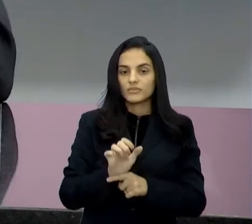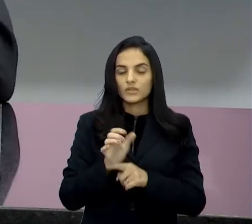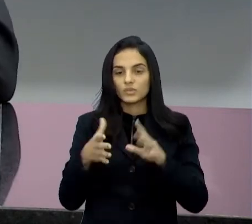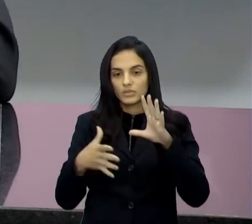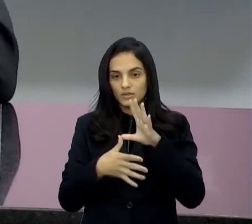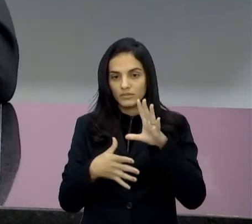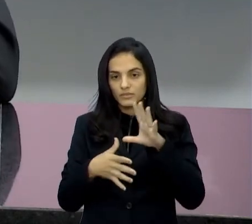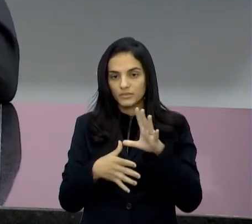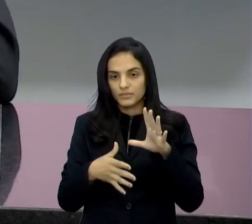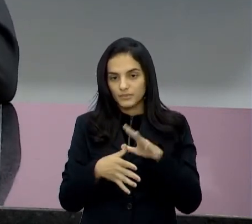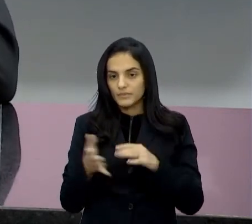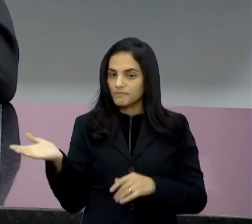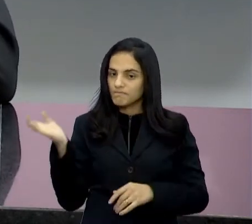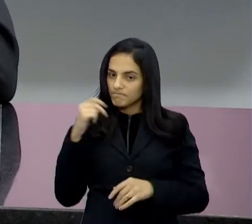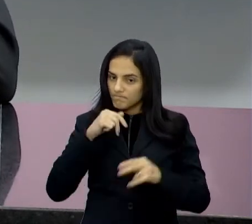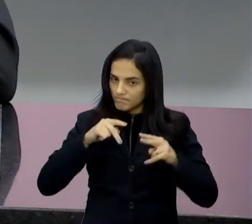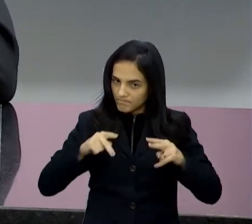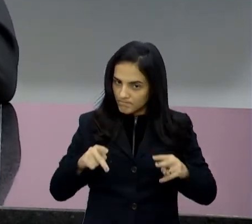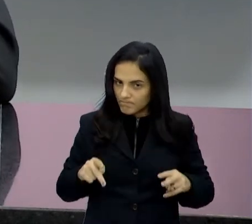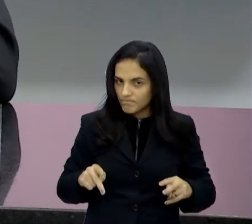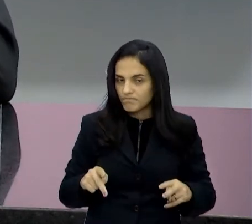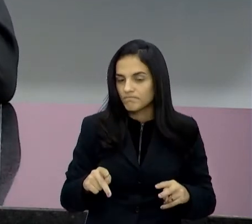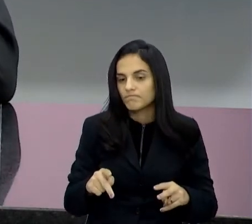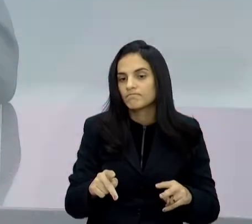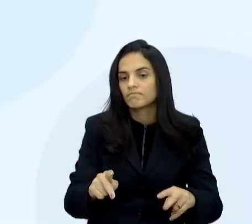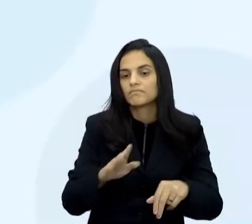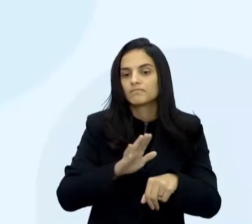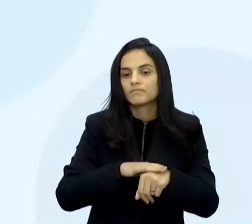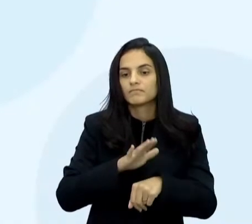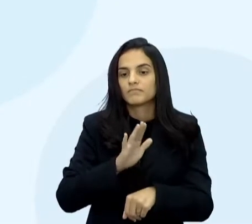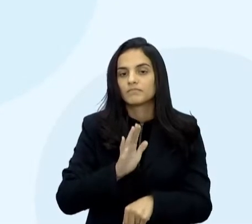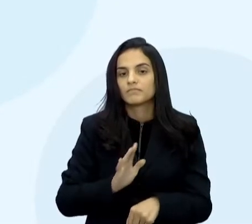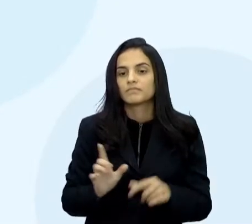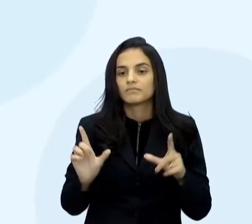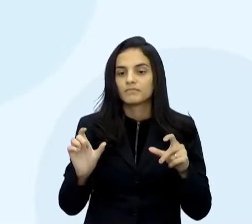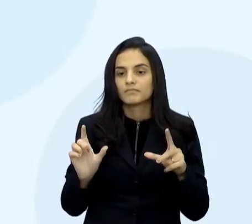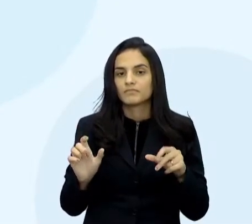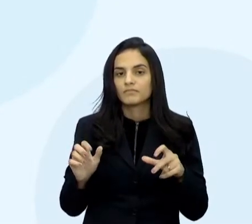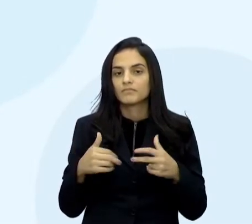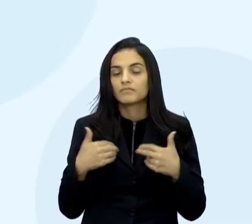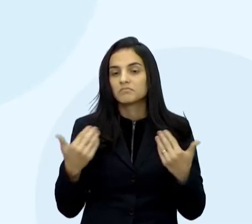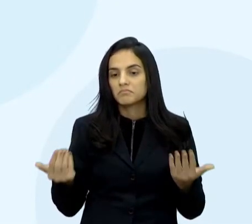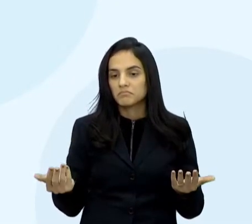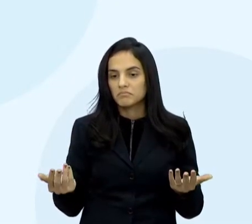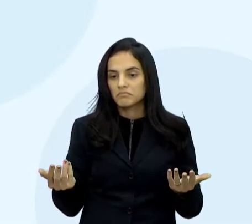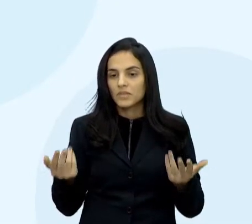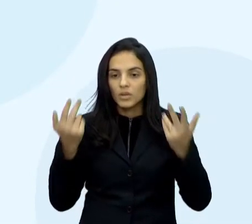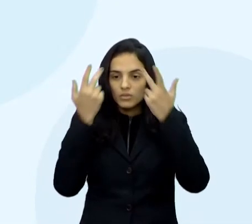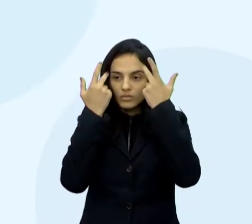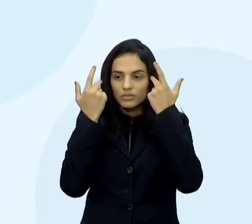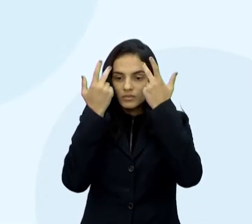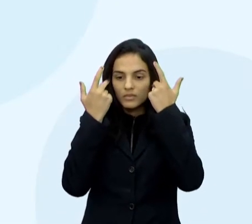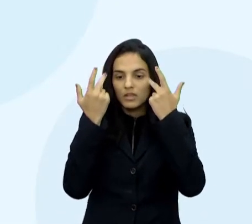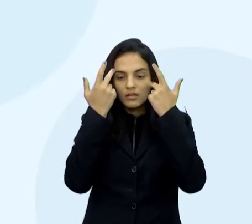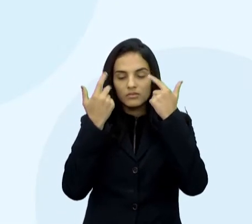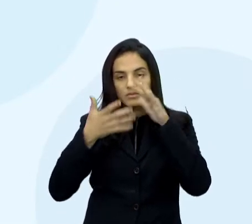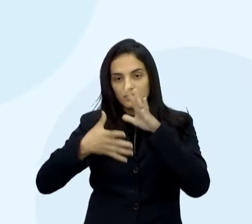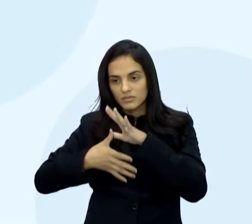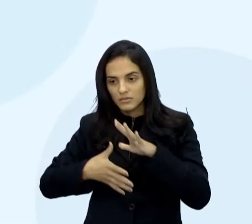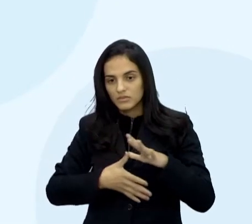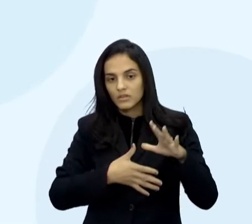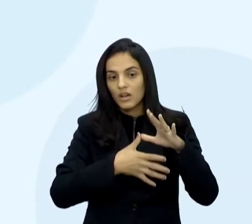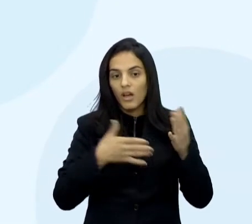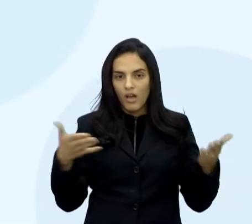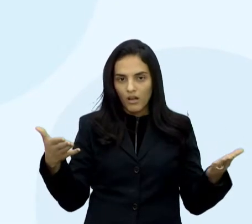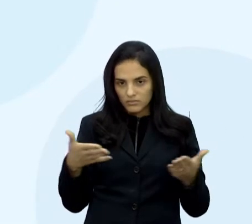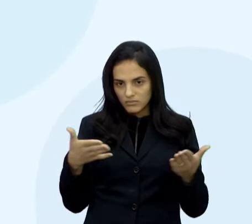território. Vamos avançar mais um pouquinho na nossa tela. E quais são as dimensões naturais de um território? Agora,